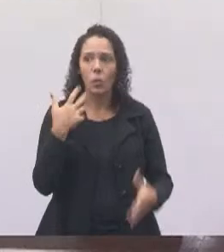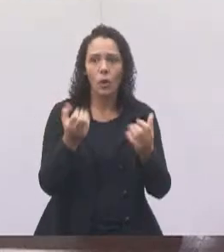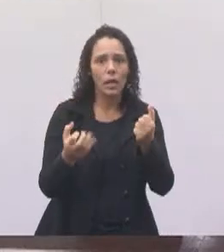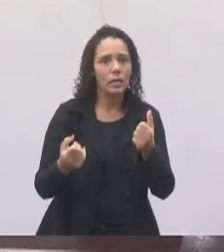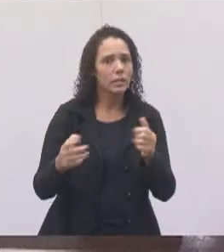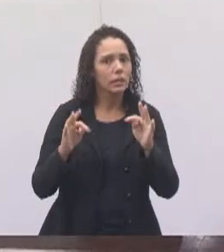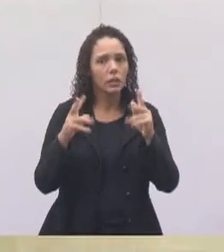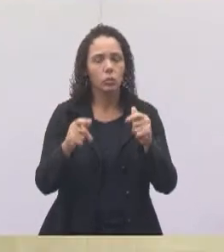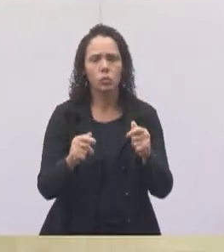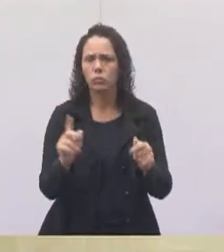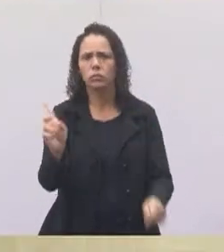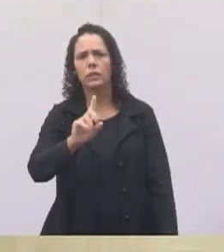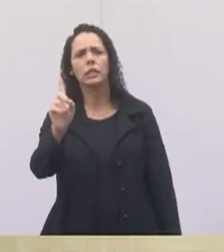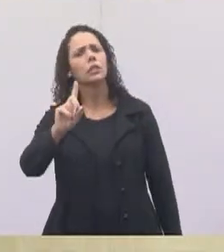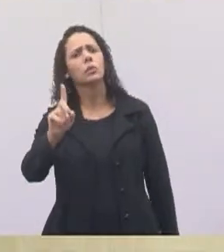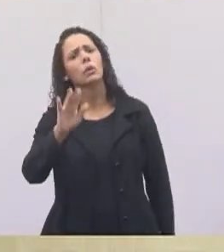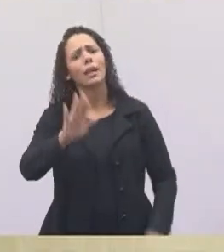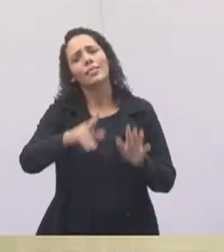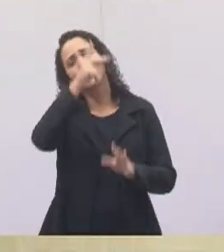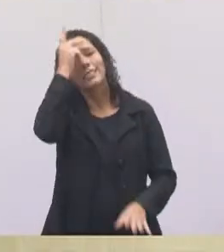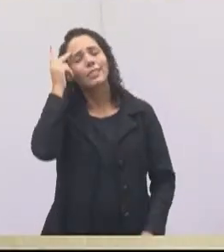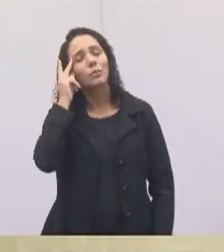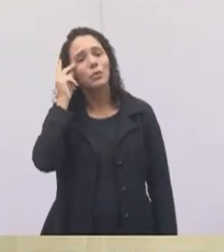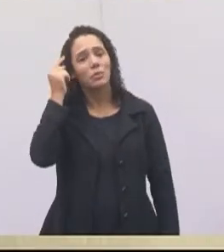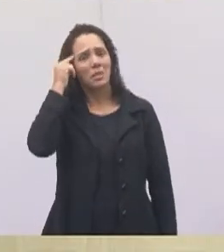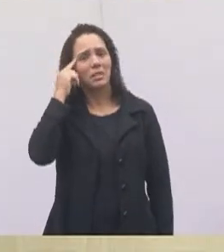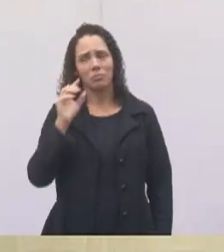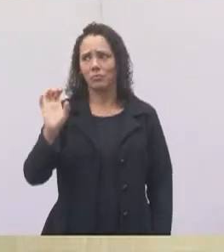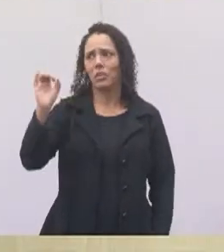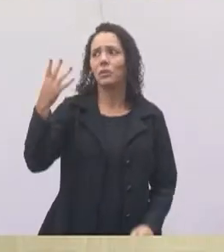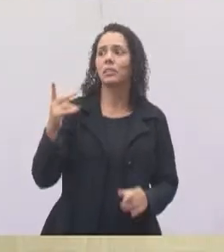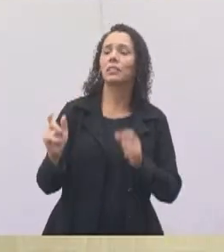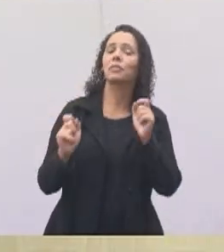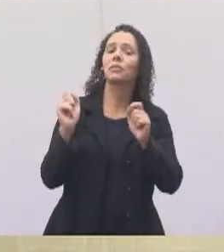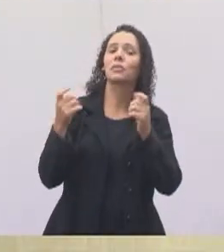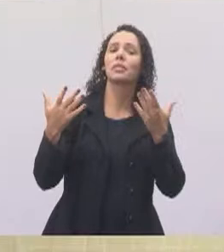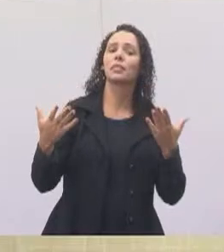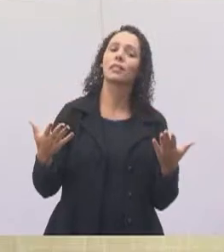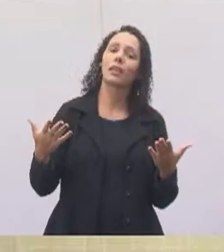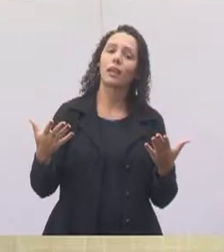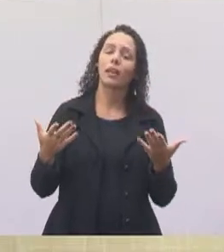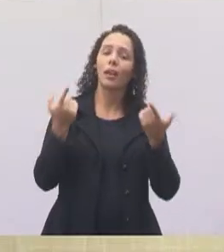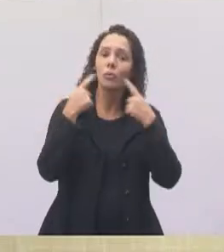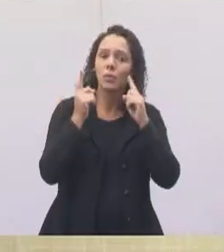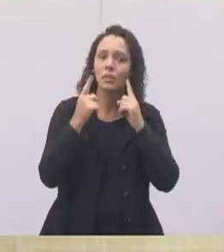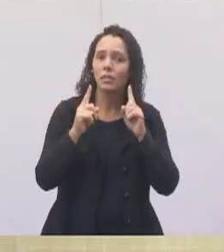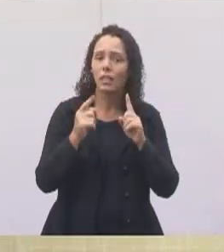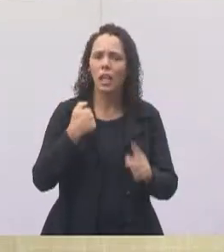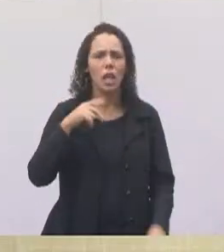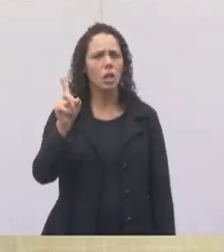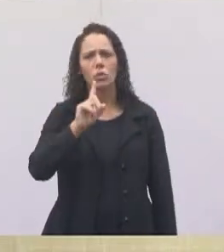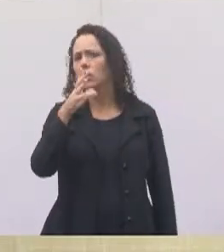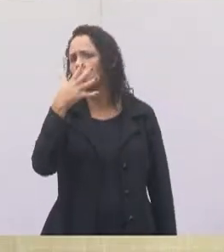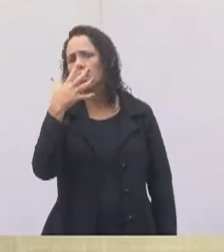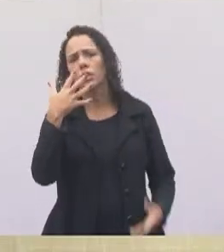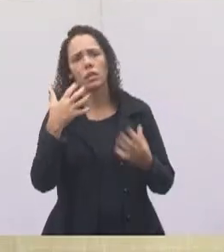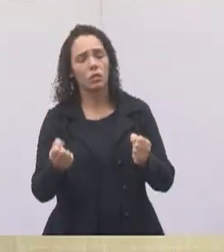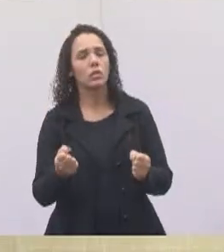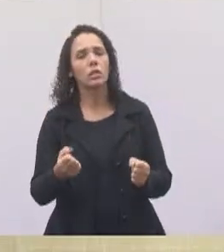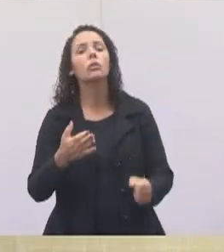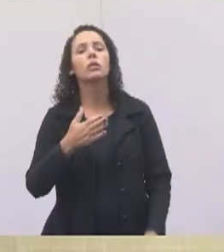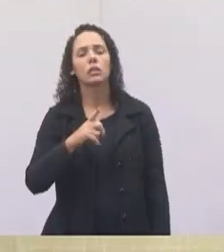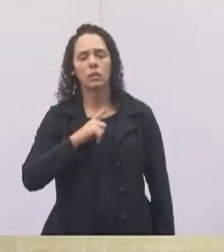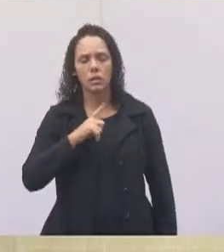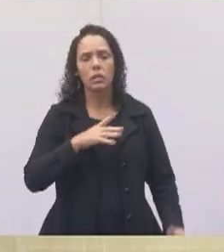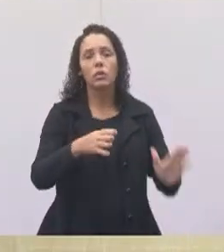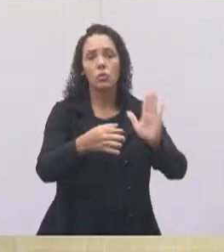tudo, não é? Então, às vezes as pessoas que estão de fora falam assim, mas o que está acontecendo, né? Então, já fica aí alguns rumores. Eu não aceito mesmo, eu tenho opinião própria,